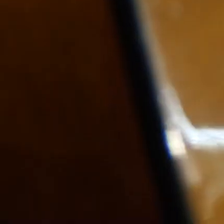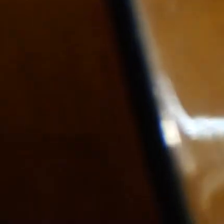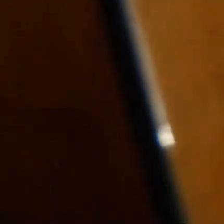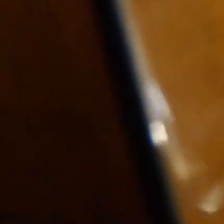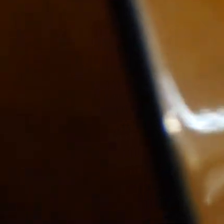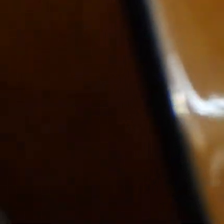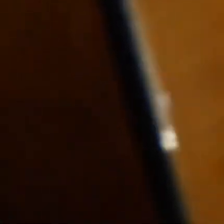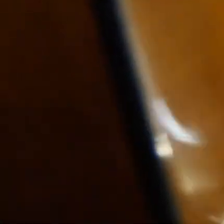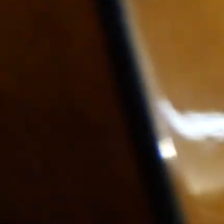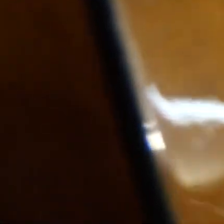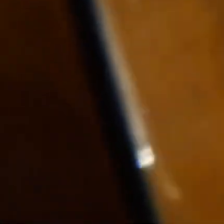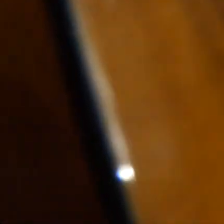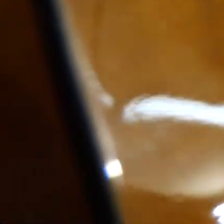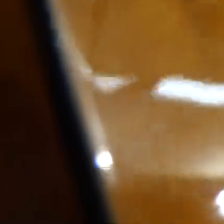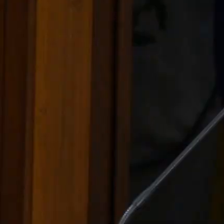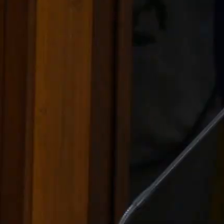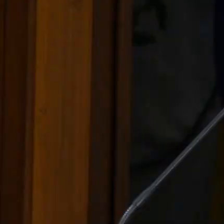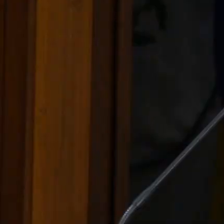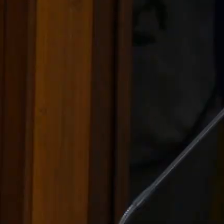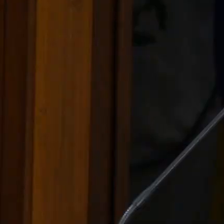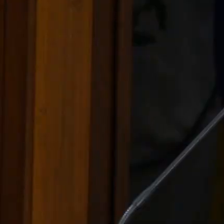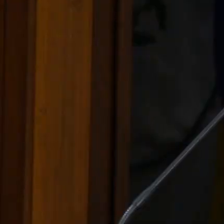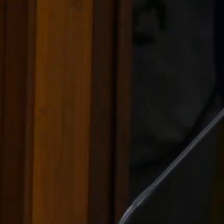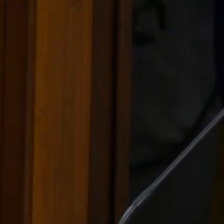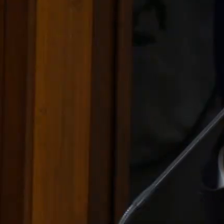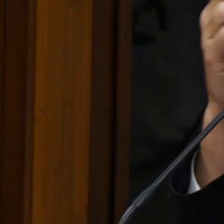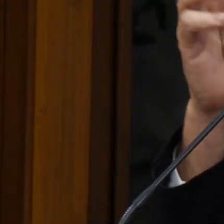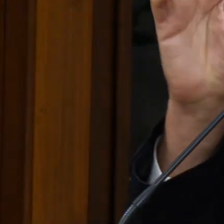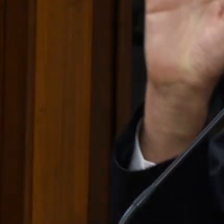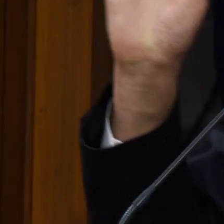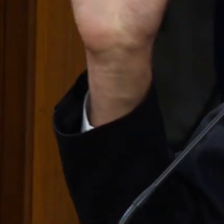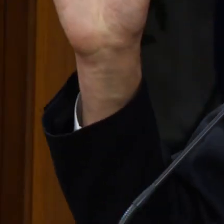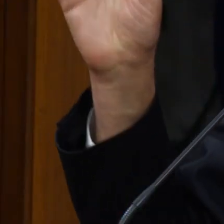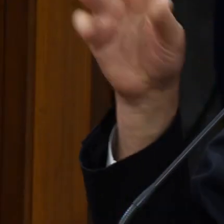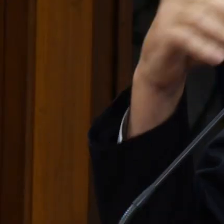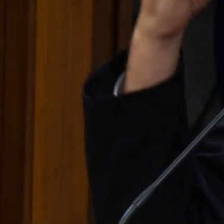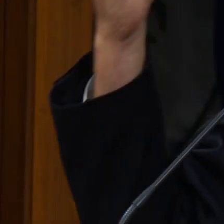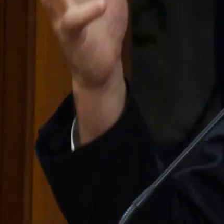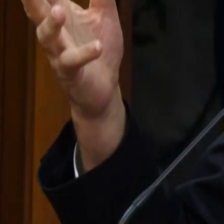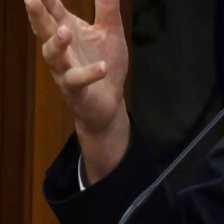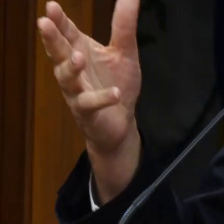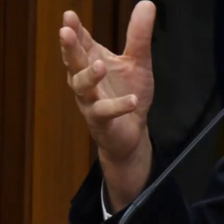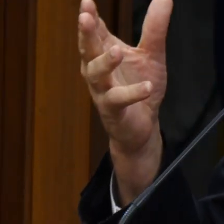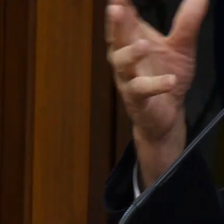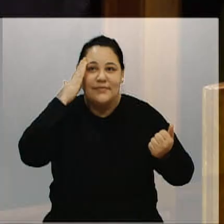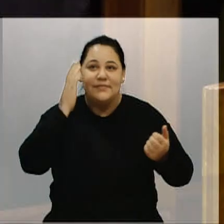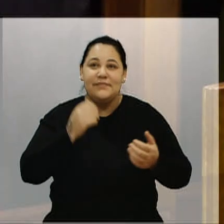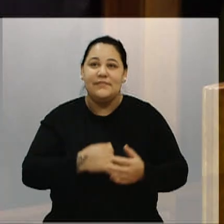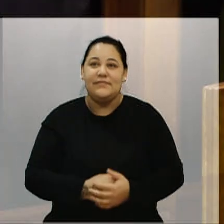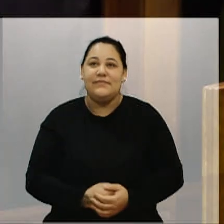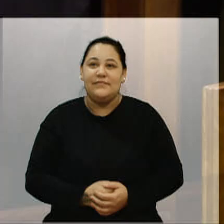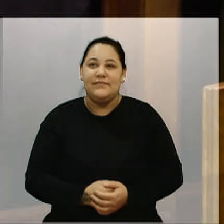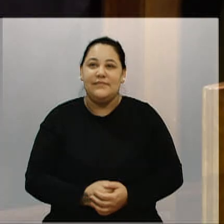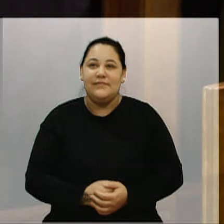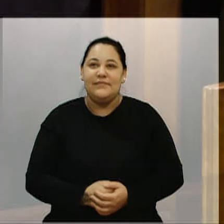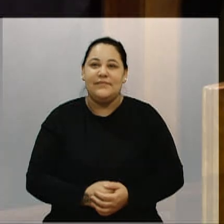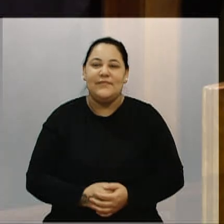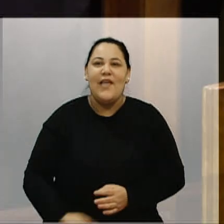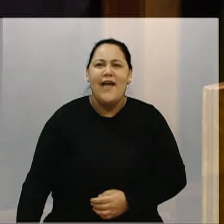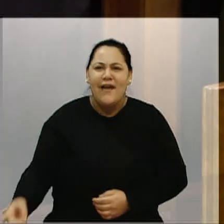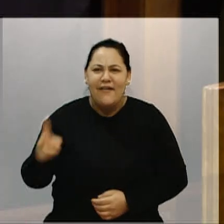discurso, juntamente com o violão, cantou, encantou e agradeceu. Veja,